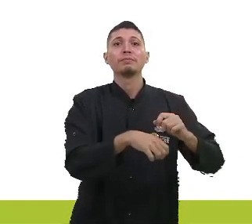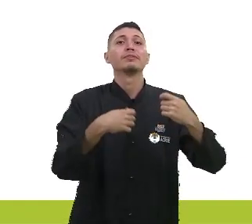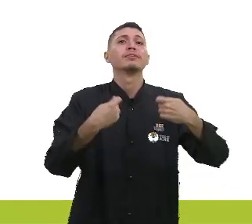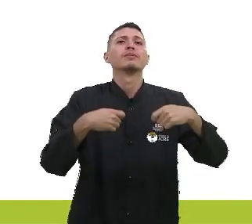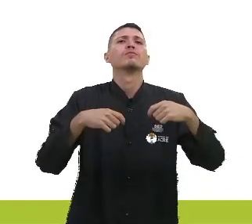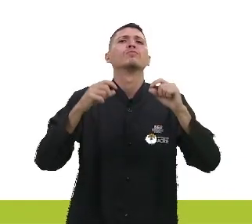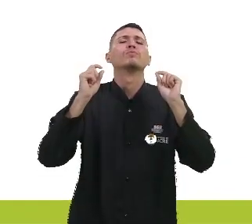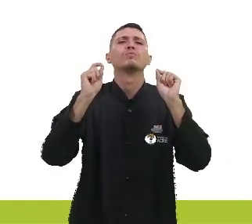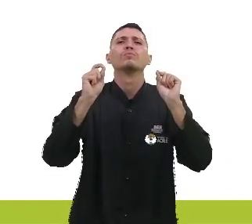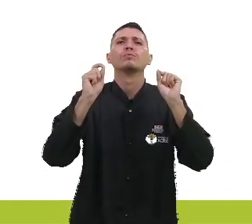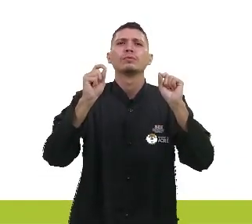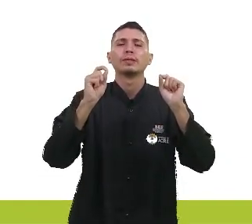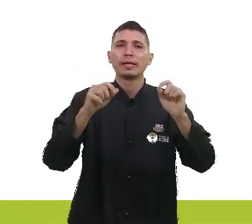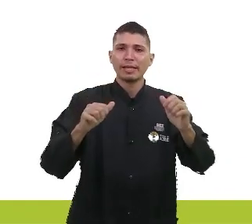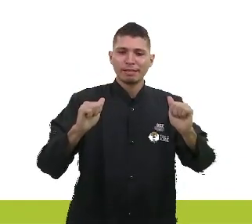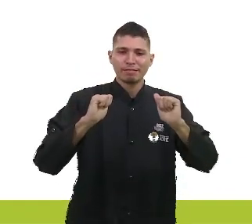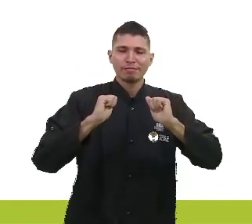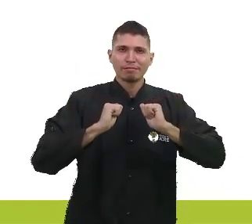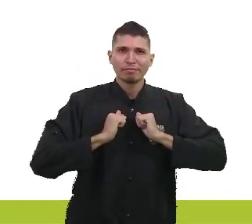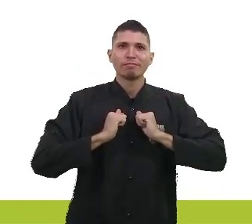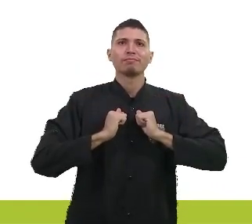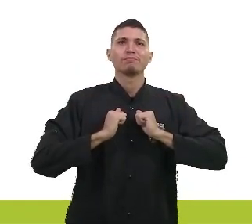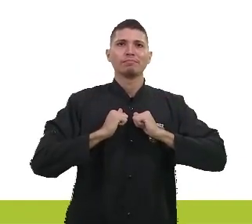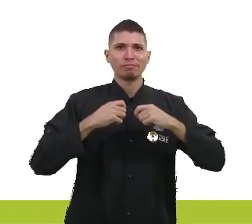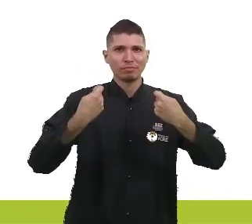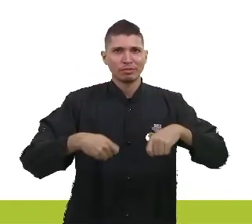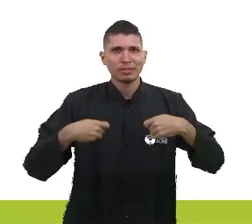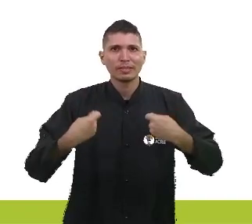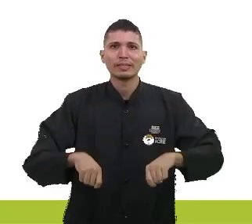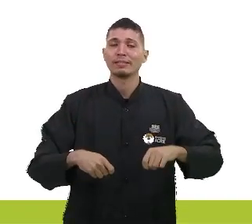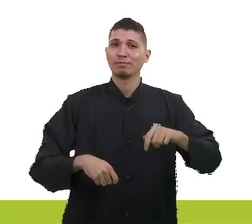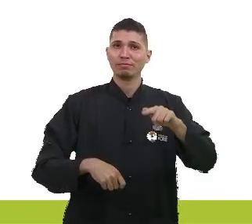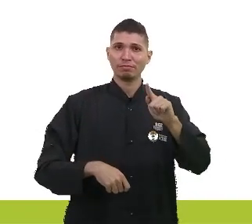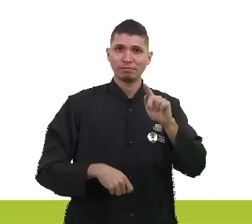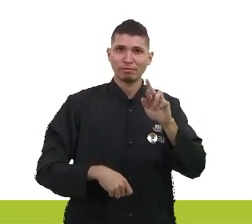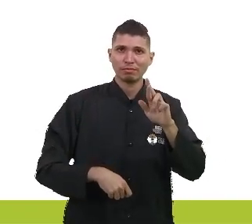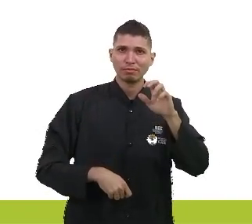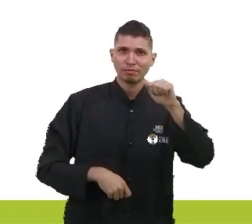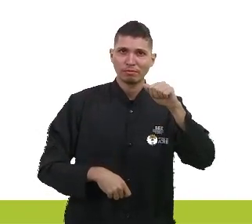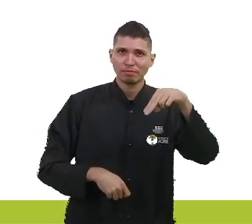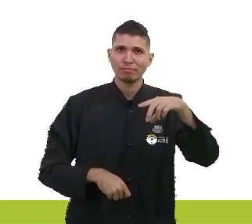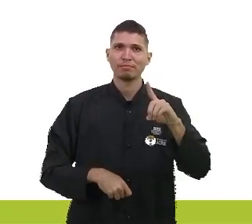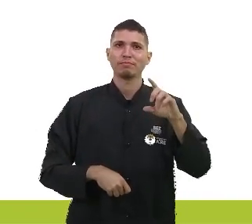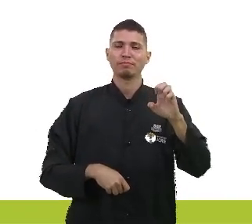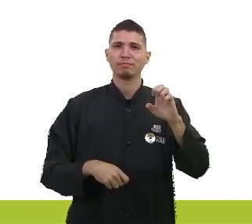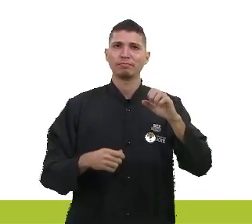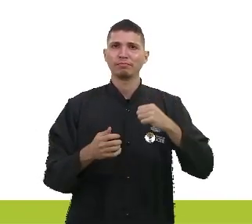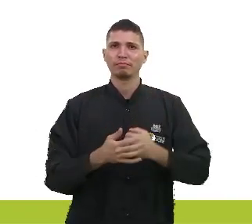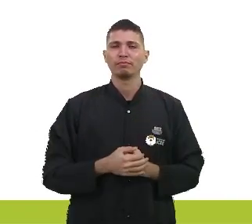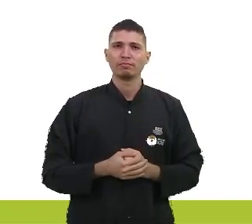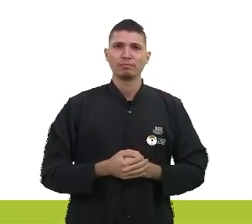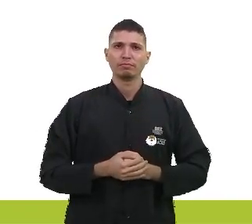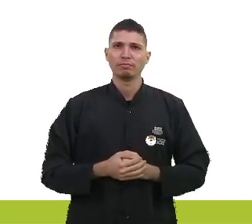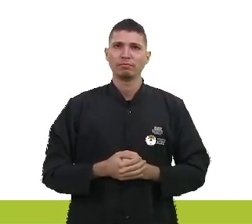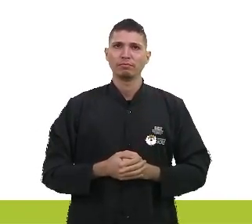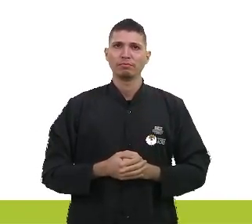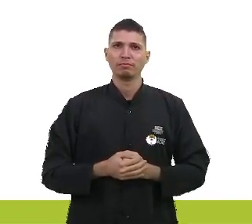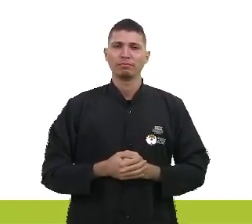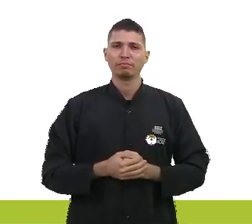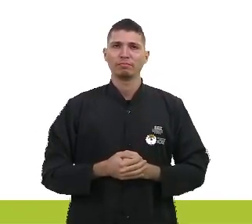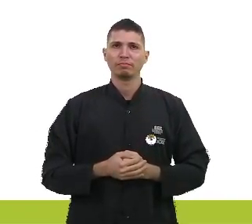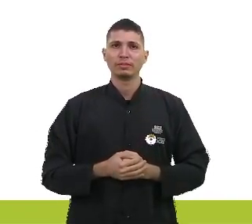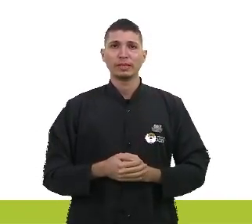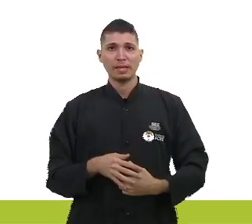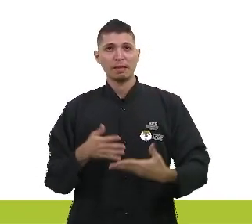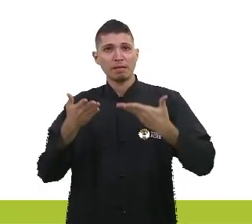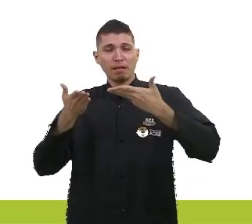ser muito grande, tá bom? Já para que a segunda também, a mesma situação. No caso aqui, essa